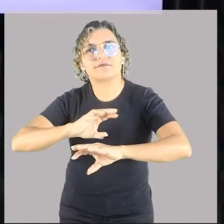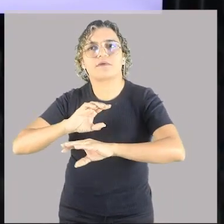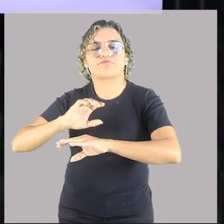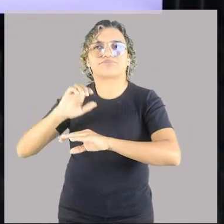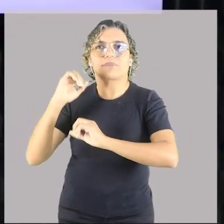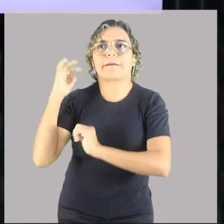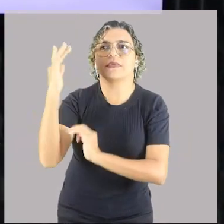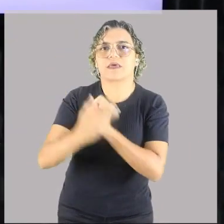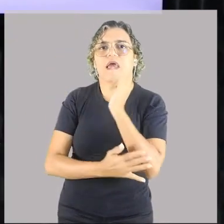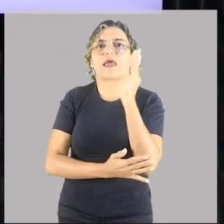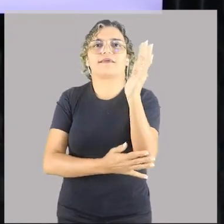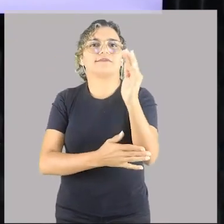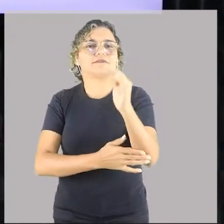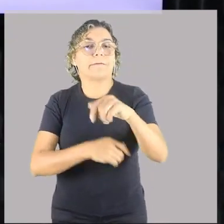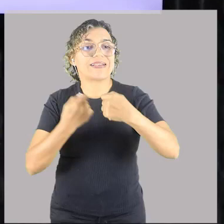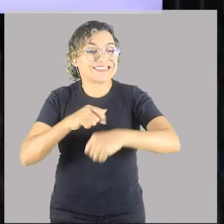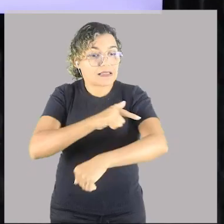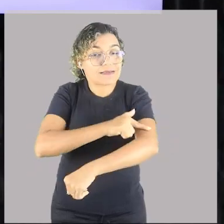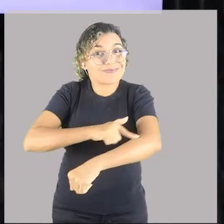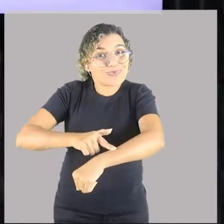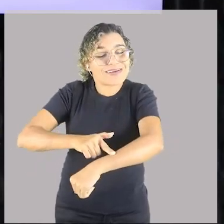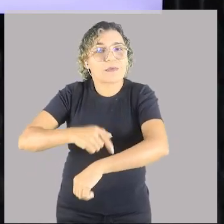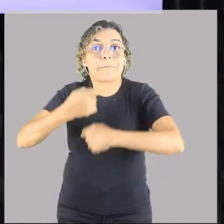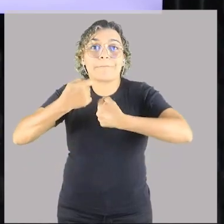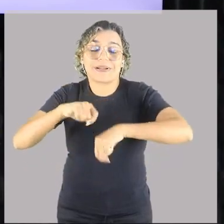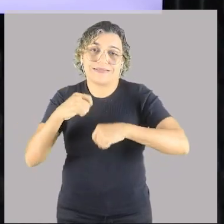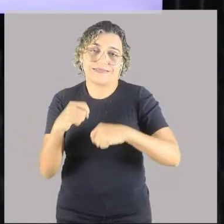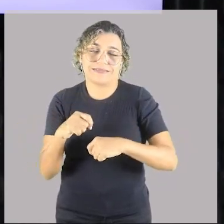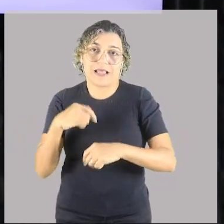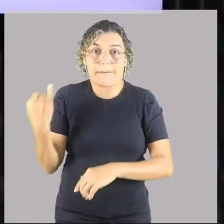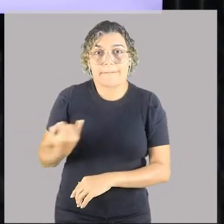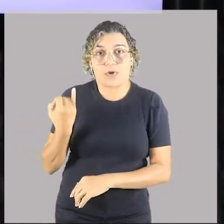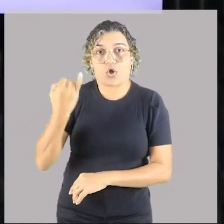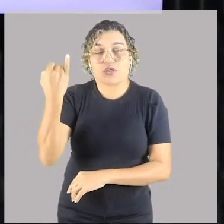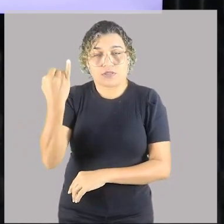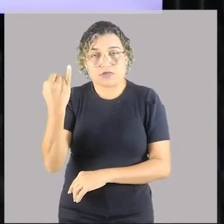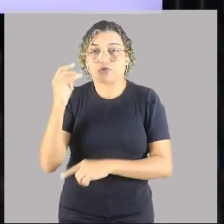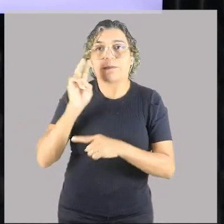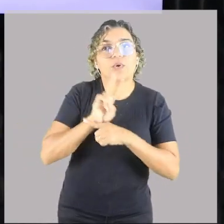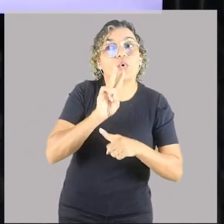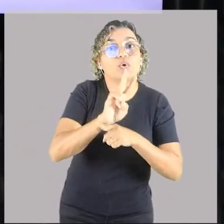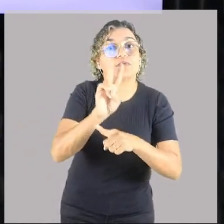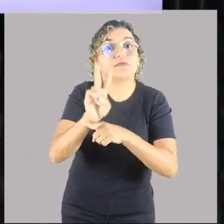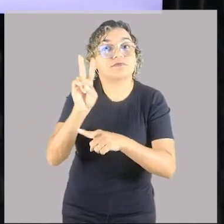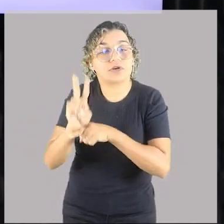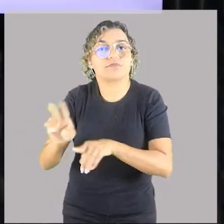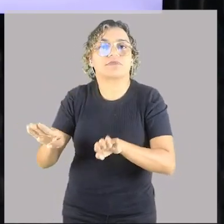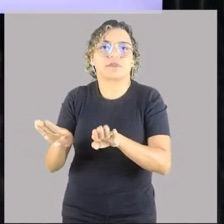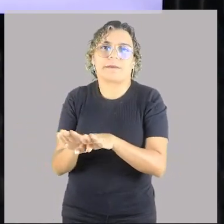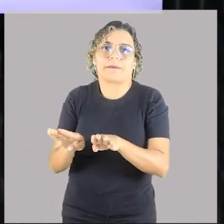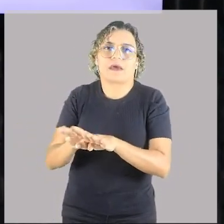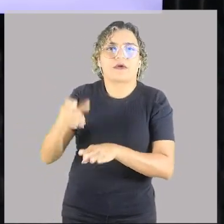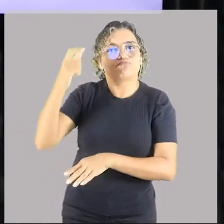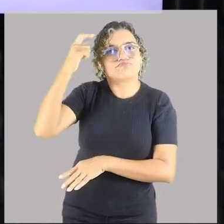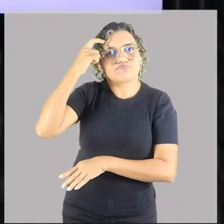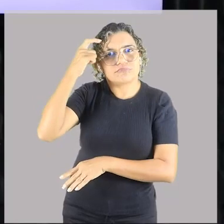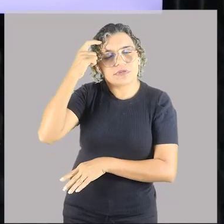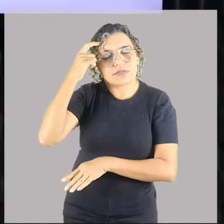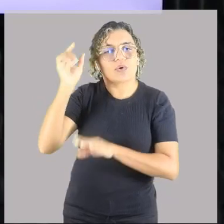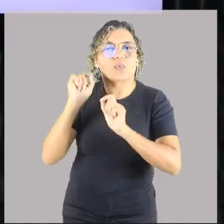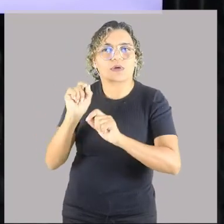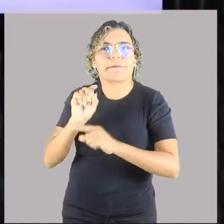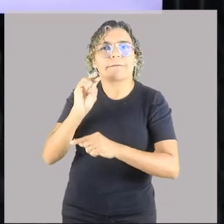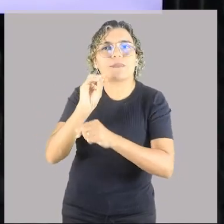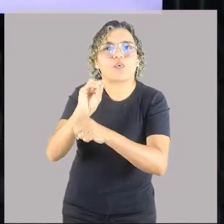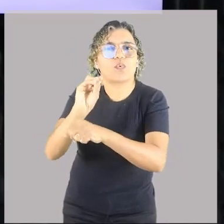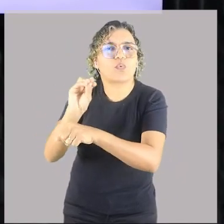levar à sociedade essa conscientização e essa importância da preservação e da conservação